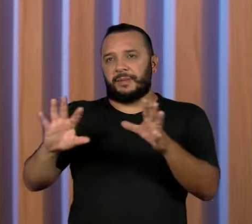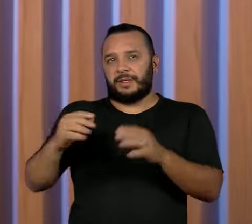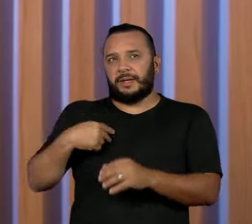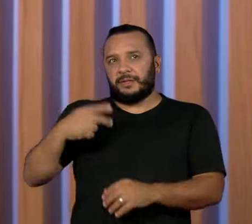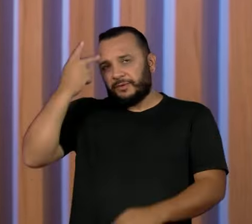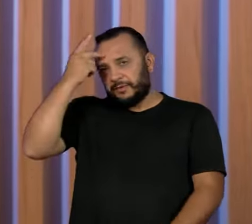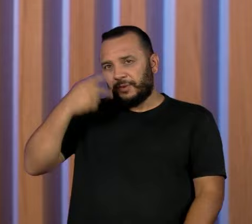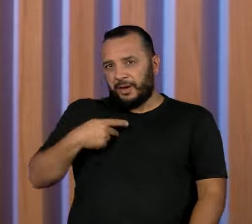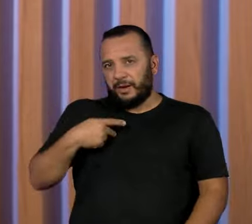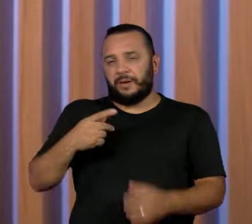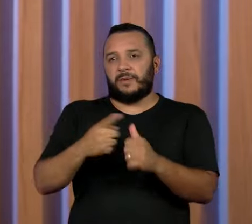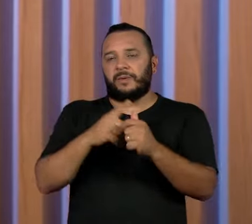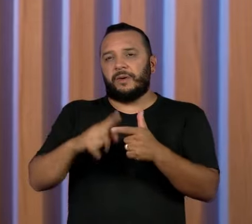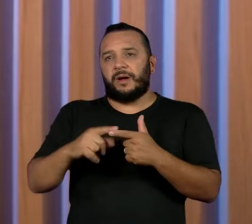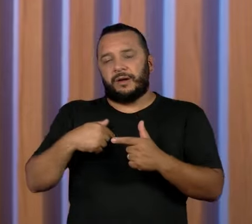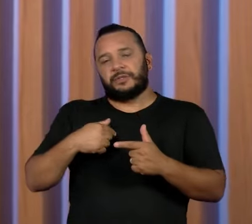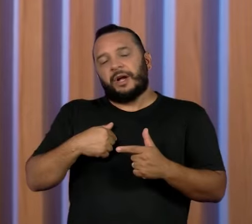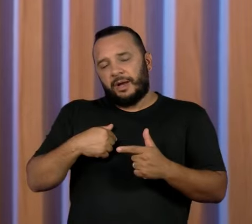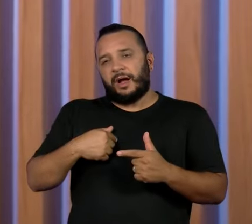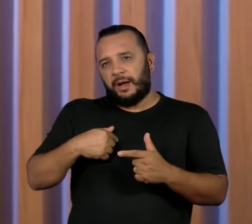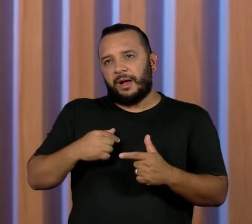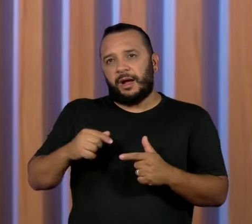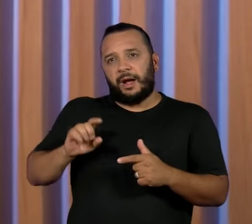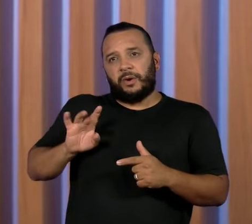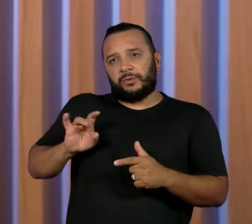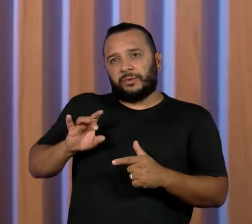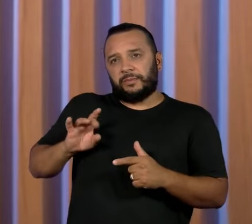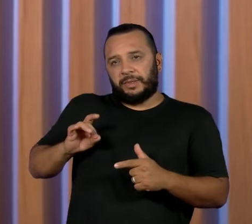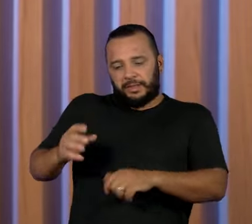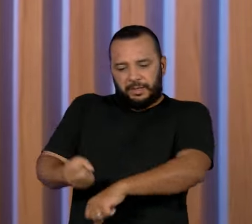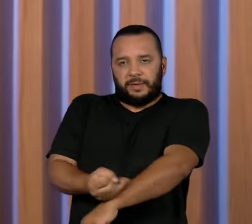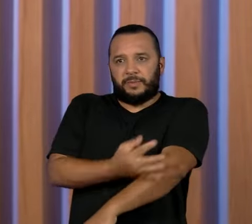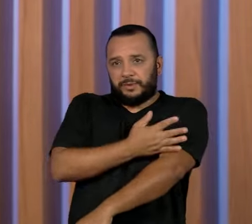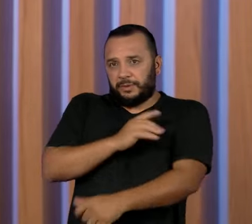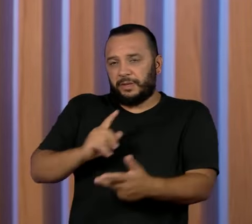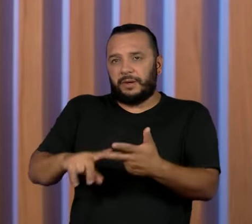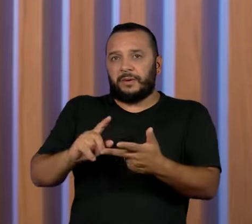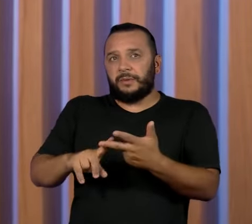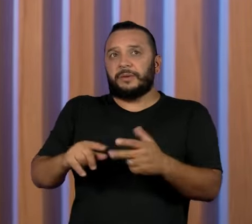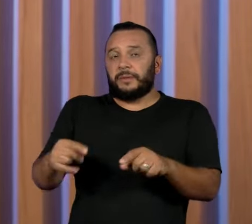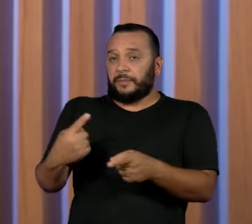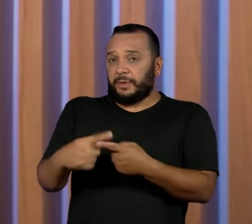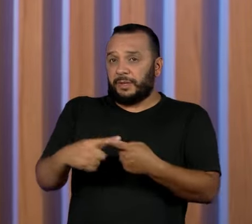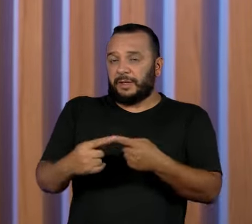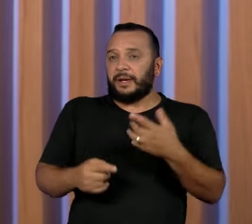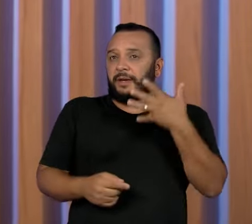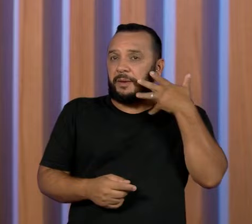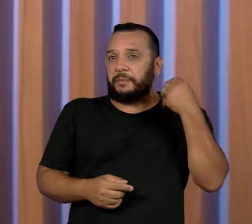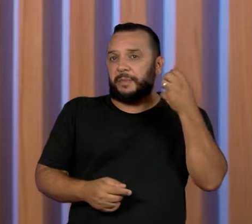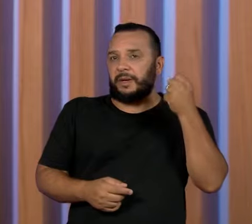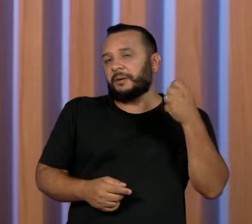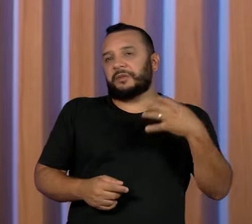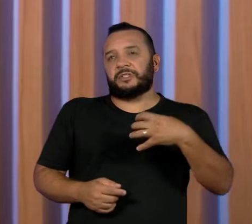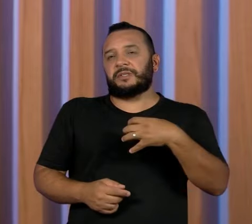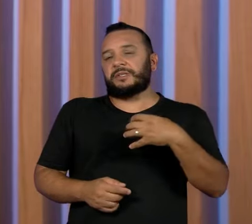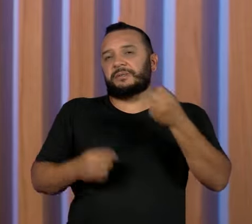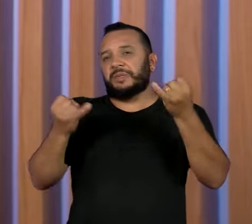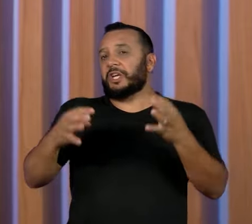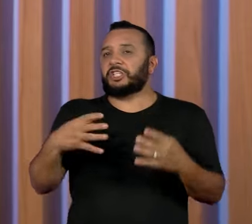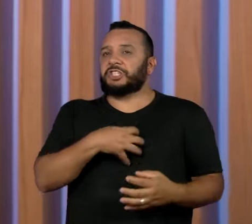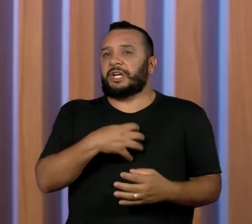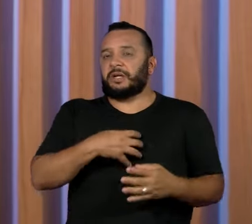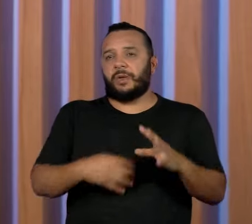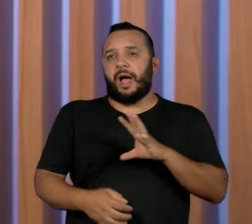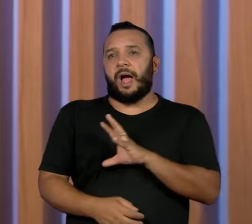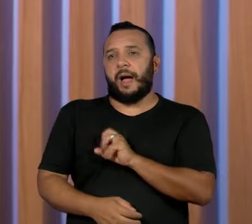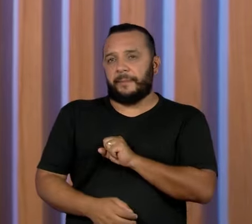individual, a autonomia emocional e o autocuidado intransferíveis, como essas prerrogativas que a branquitude coloca como a única maneira de amar. Mas a gente sabe